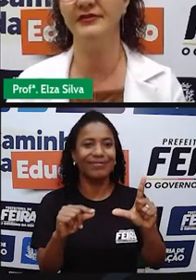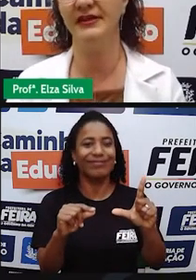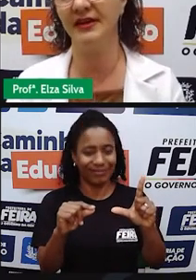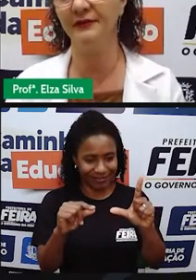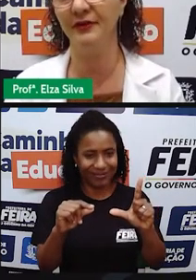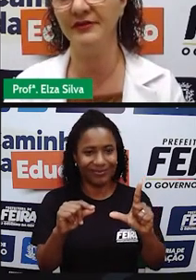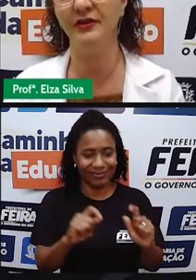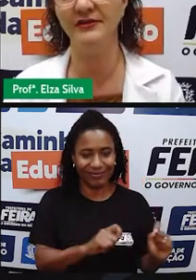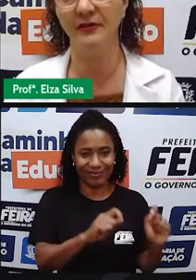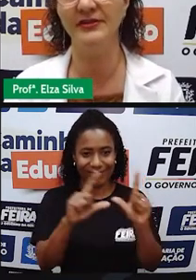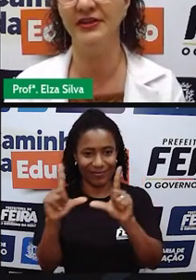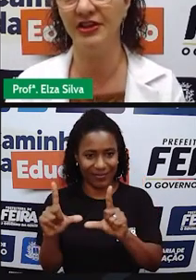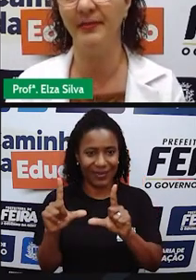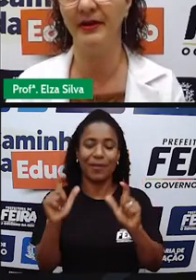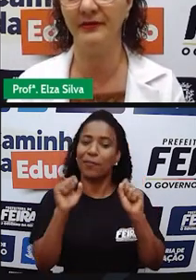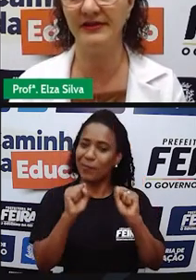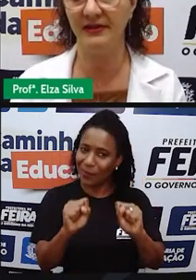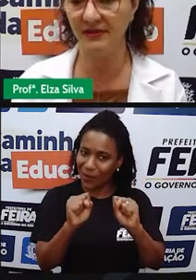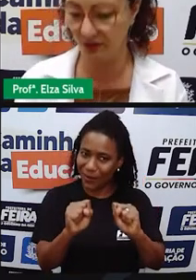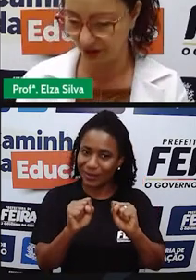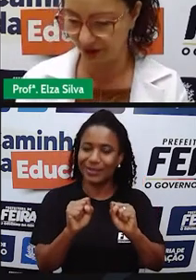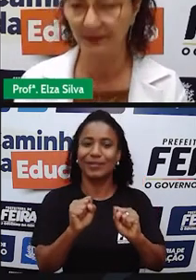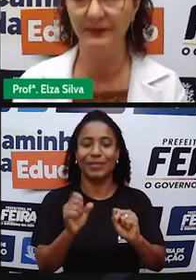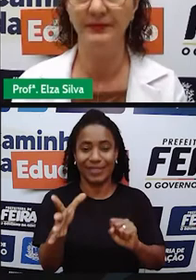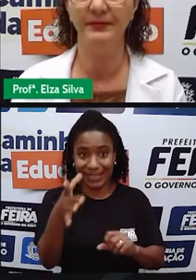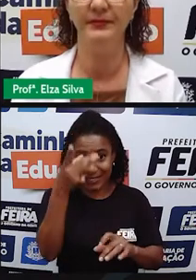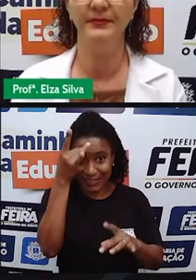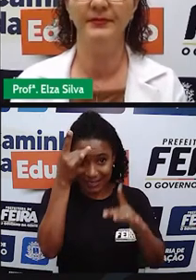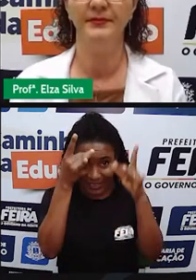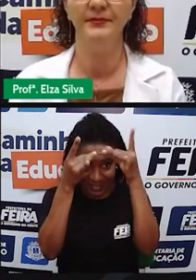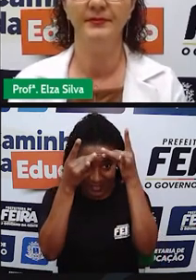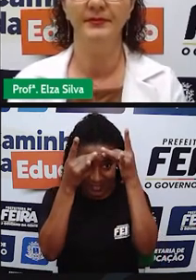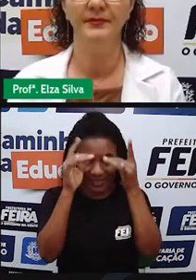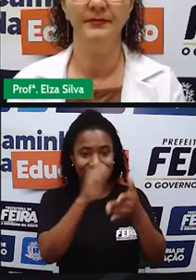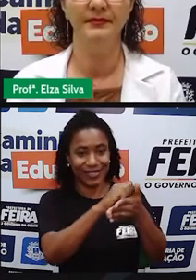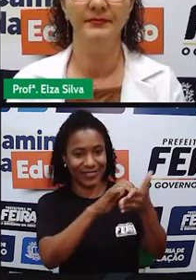resolver os desafios que nós vamos deixar para vocês hoje.